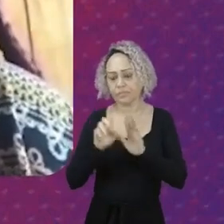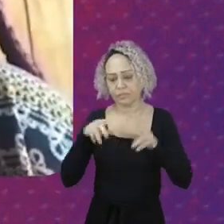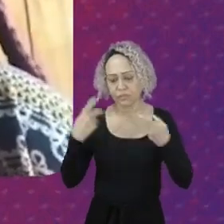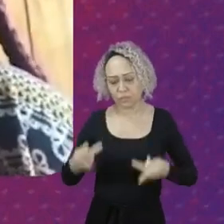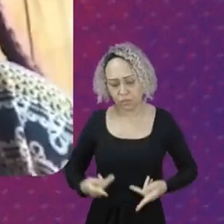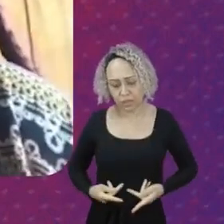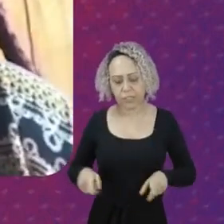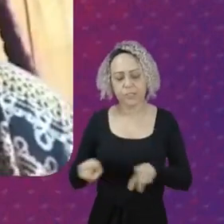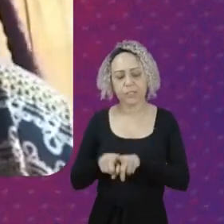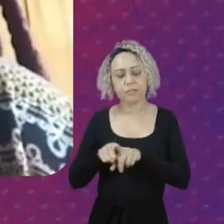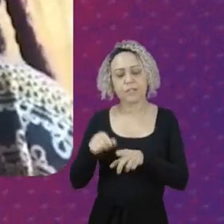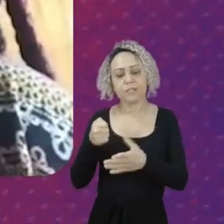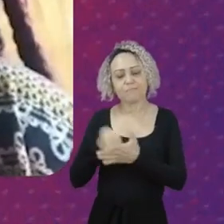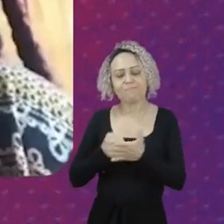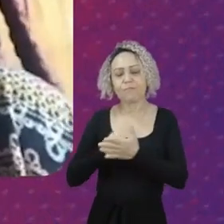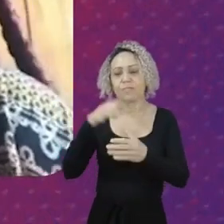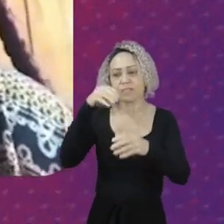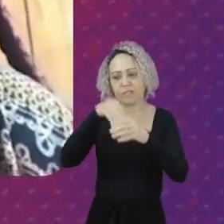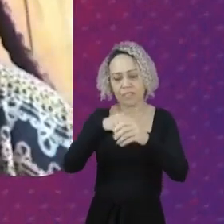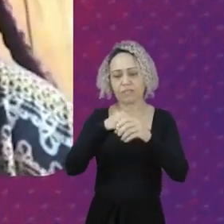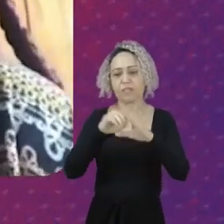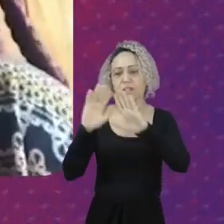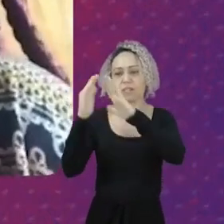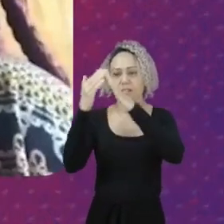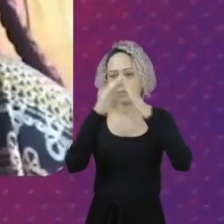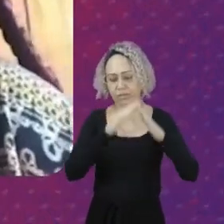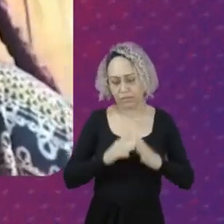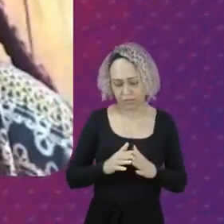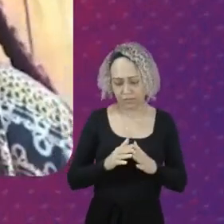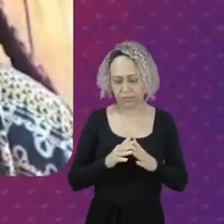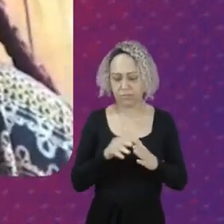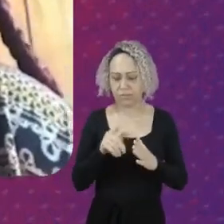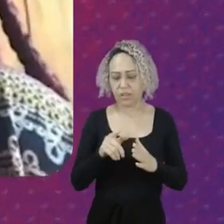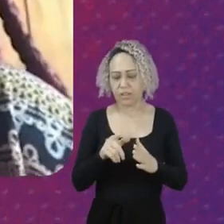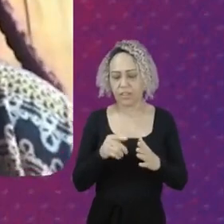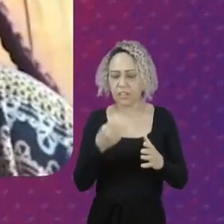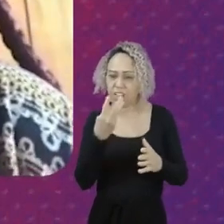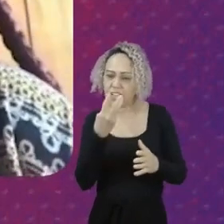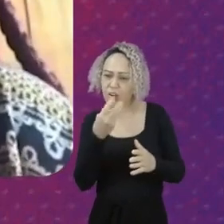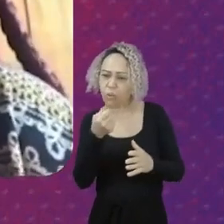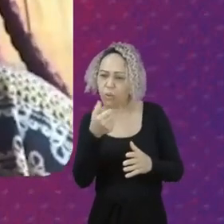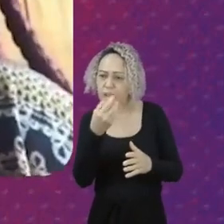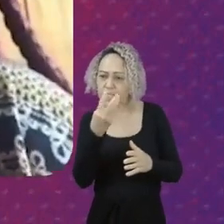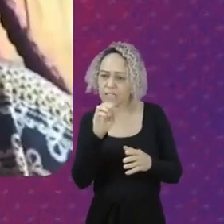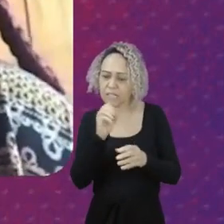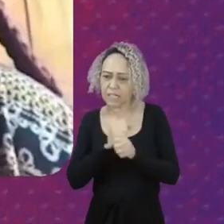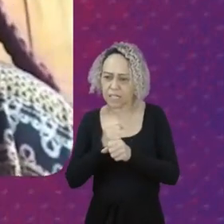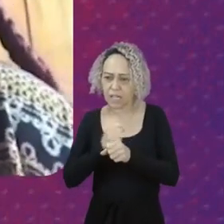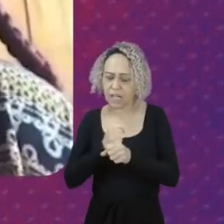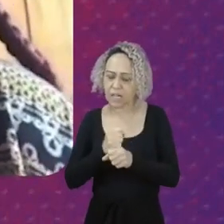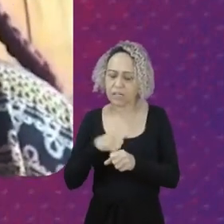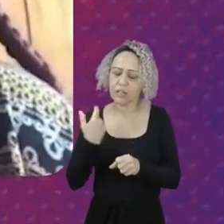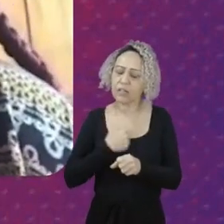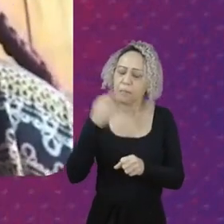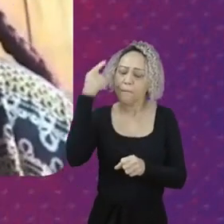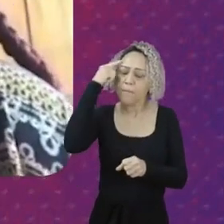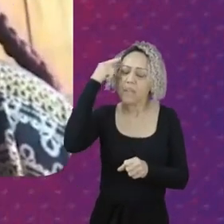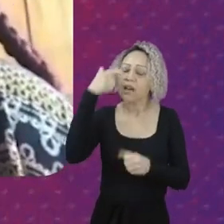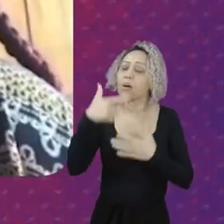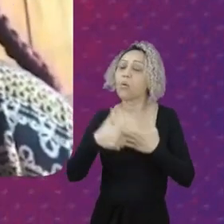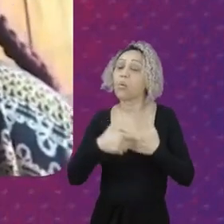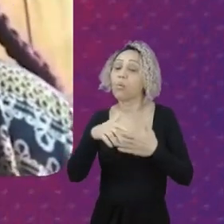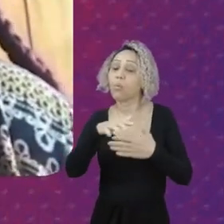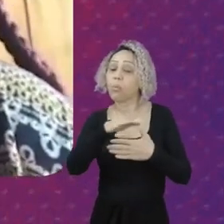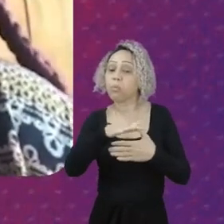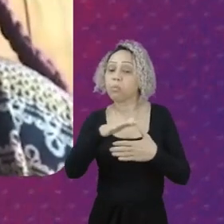3 décadas. E a aula de hoje ela é muito importante para a gente pensar o papel da favela, o quanto a